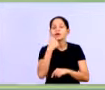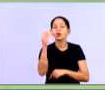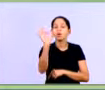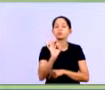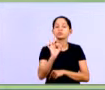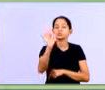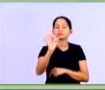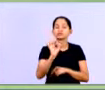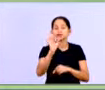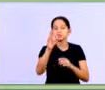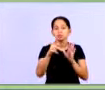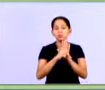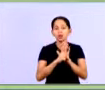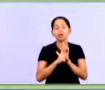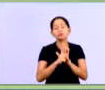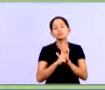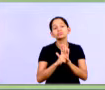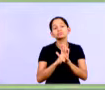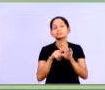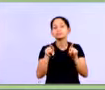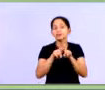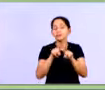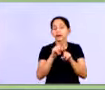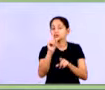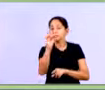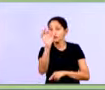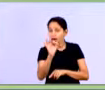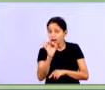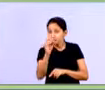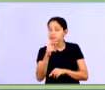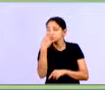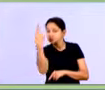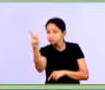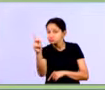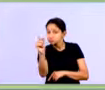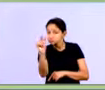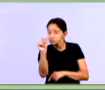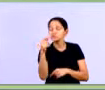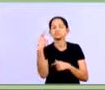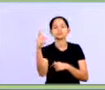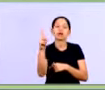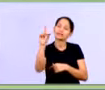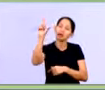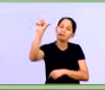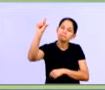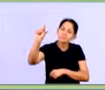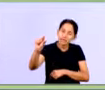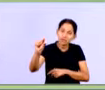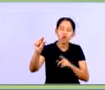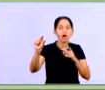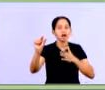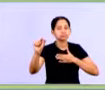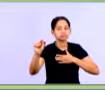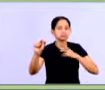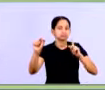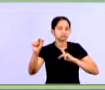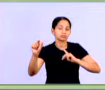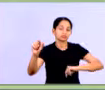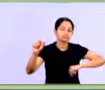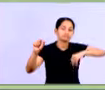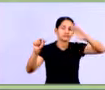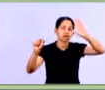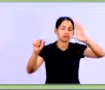de juros no caso de capital próprio. No caso de capital terceiro, é a menor taxa de juros obtidas para